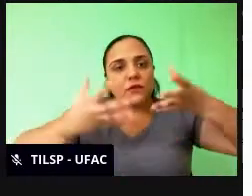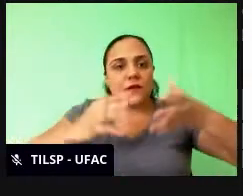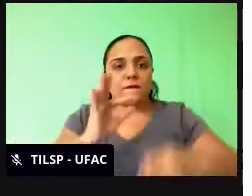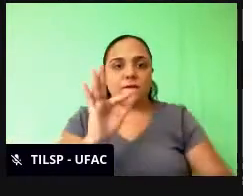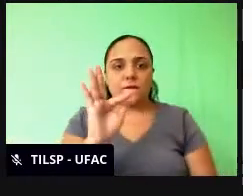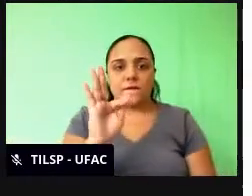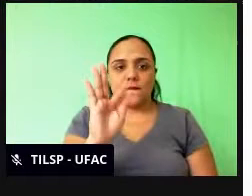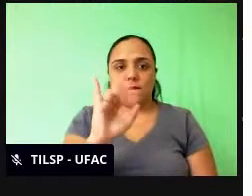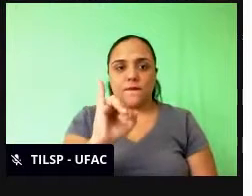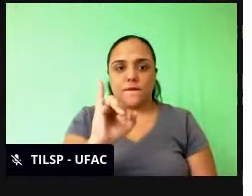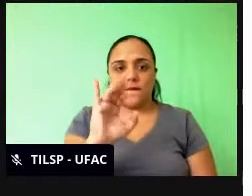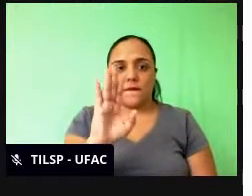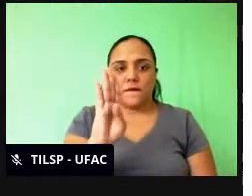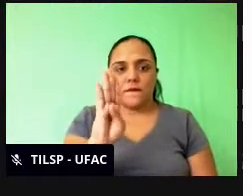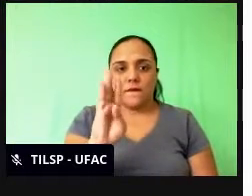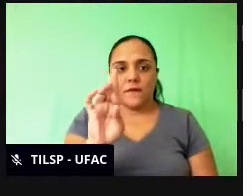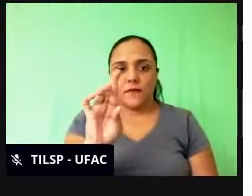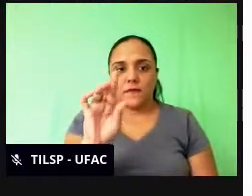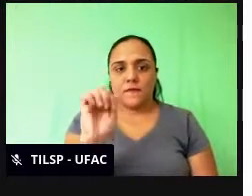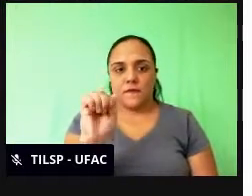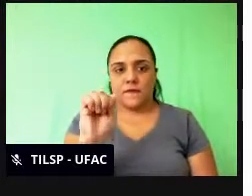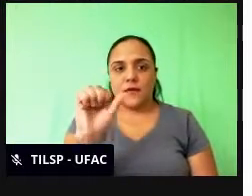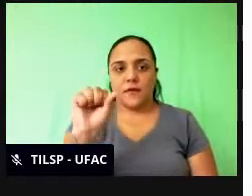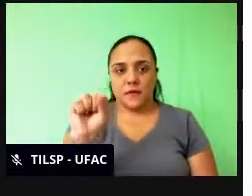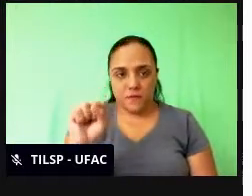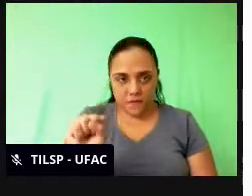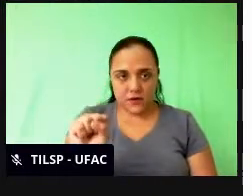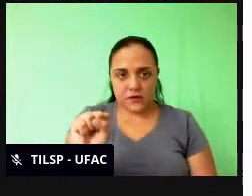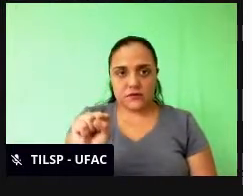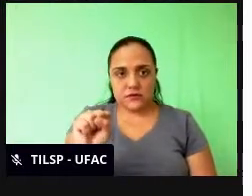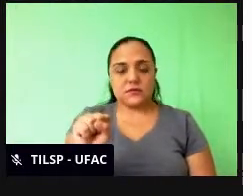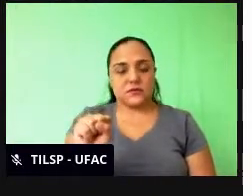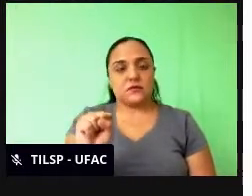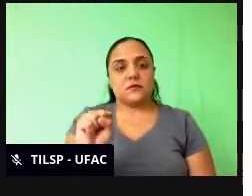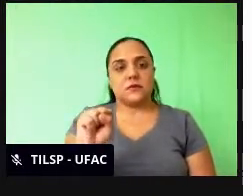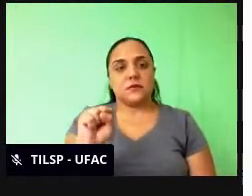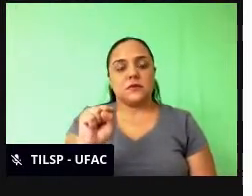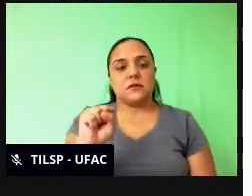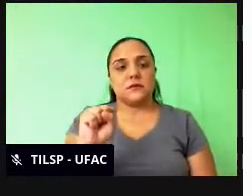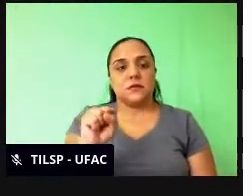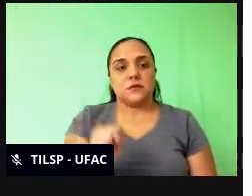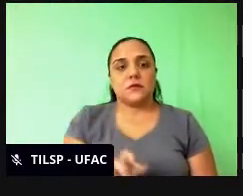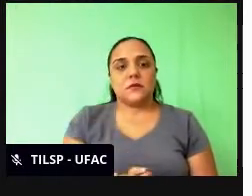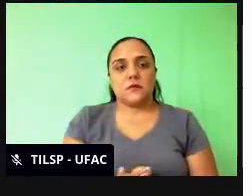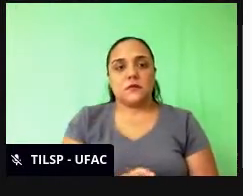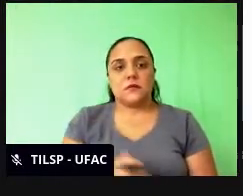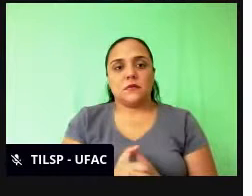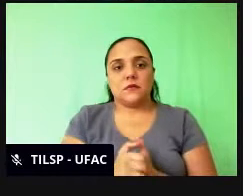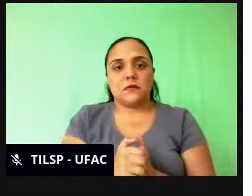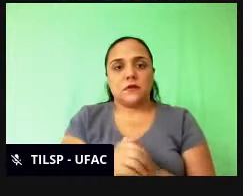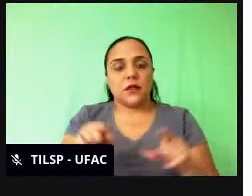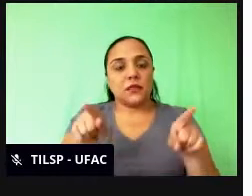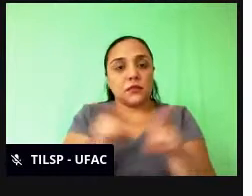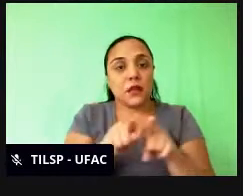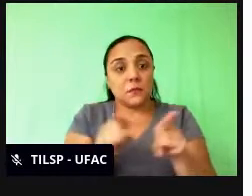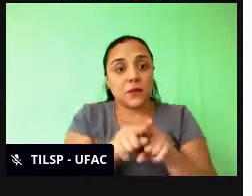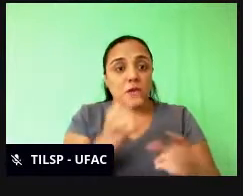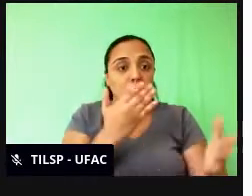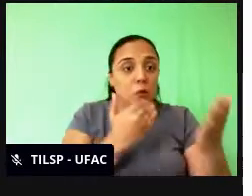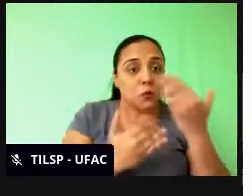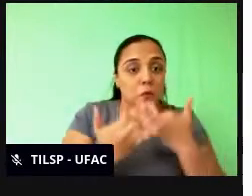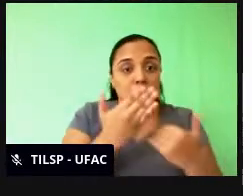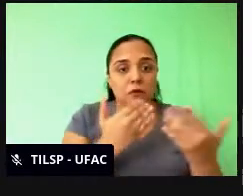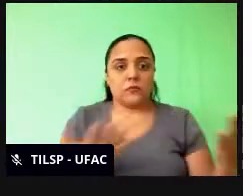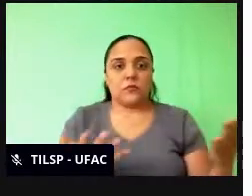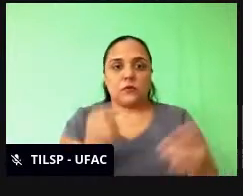fibras. Além disso, estão consumindo alimentos de baixa densidade energética. Então, vejam, se está